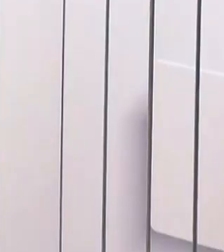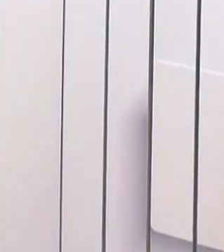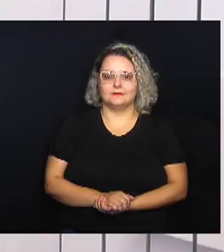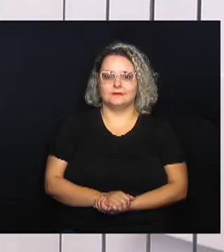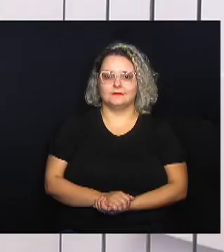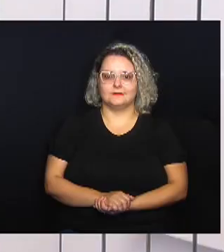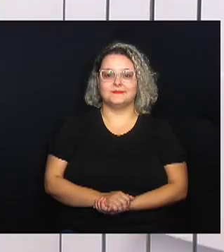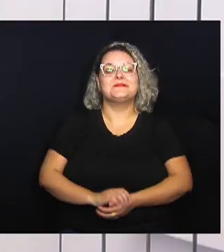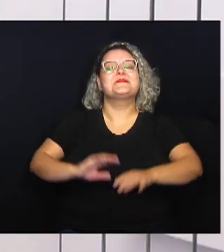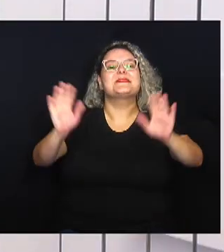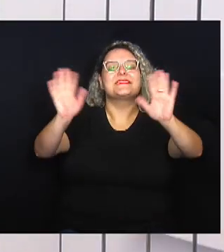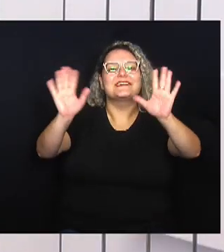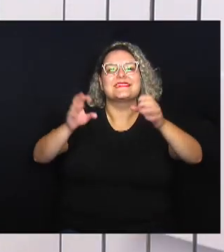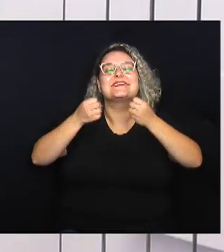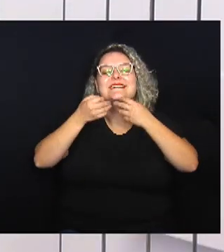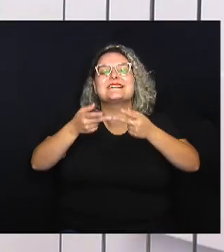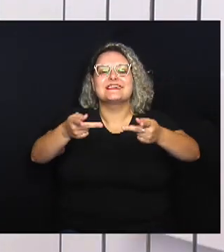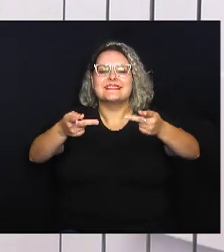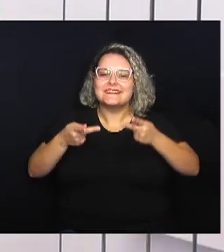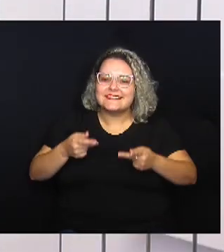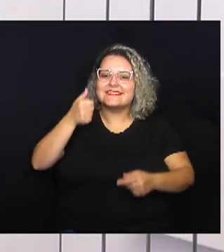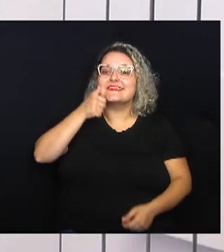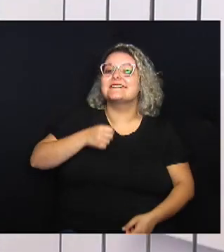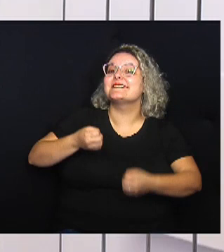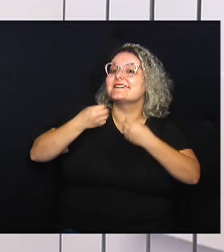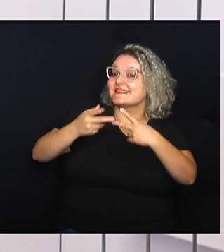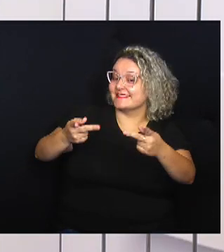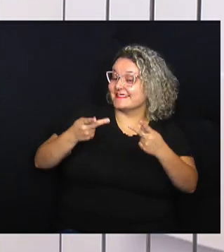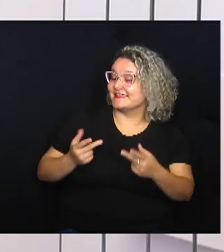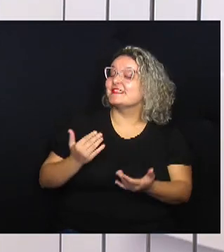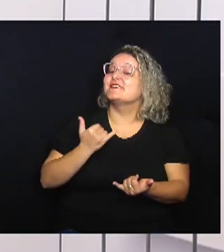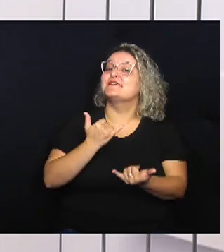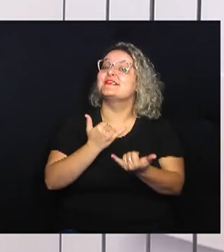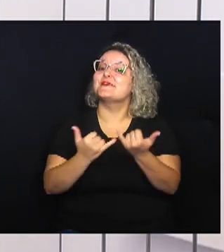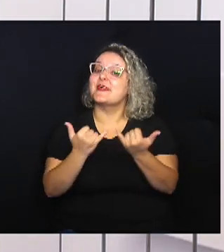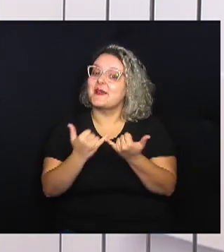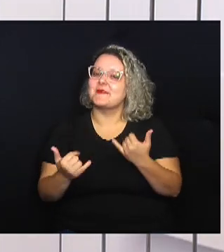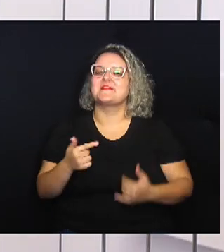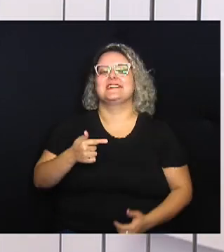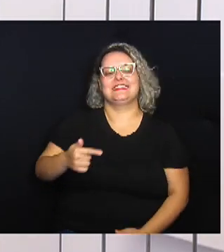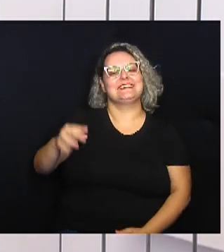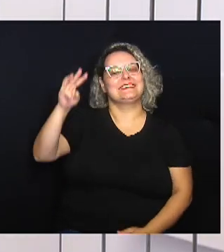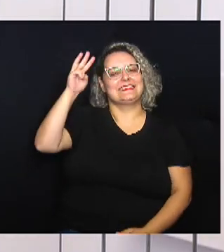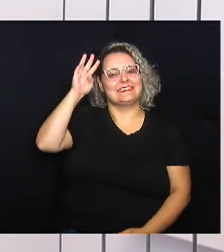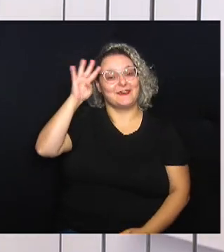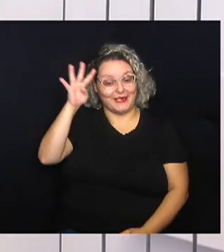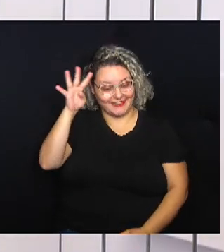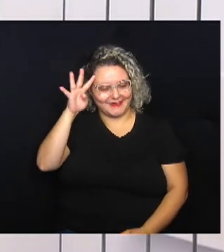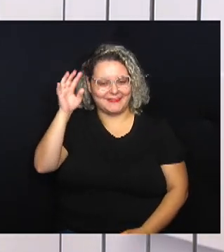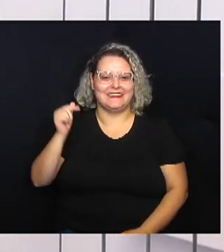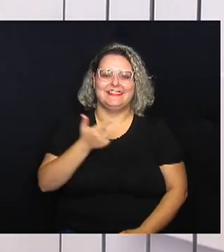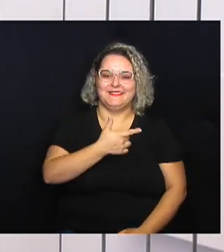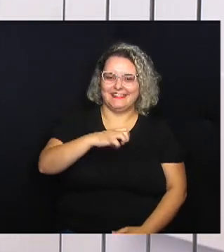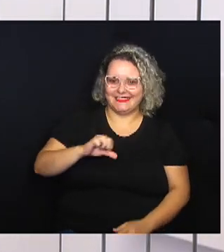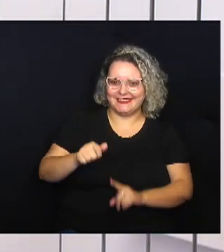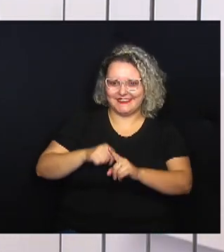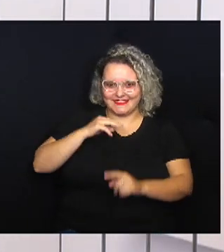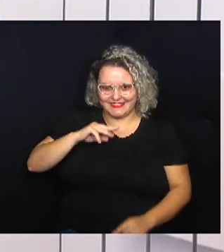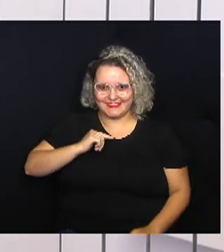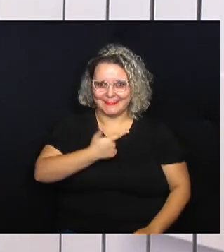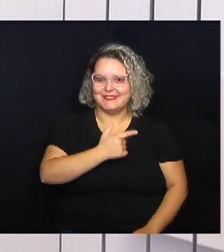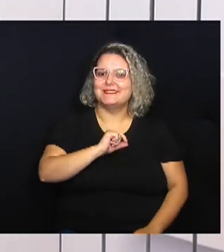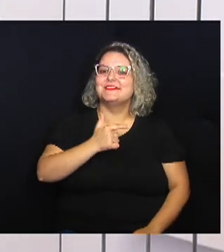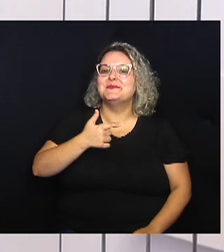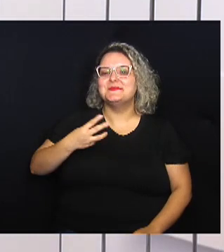Olá seja bem-vinda seja bem-vindo chegamos ao meio da semana quarta-feira 29 de março de